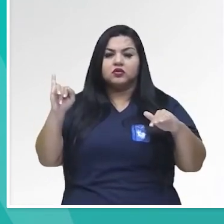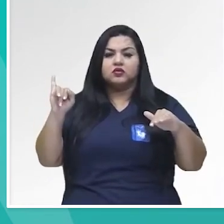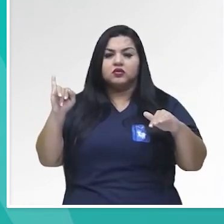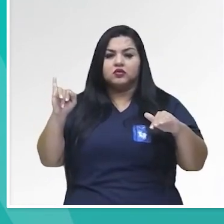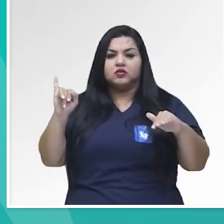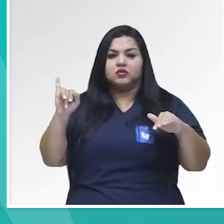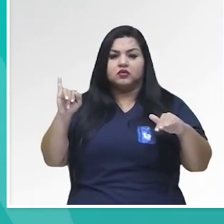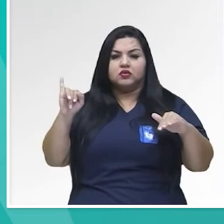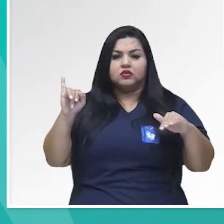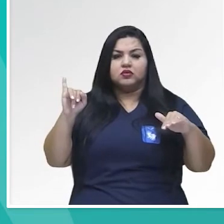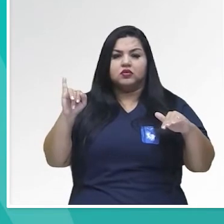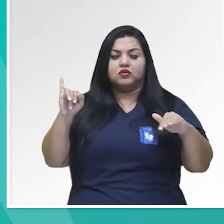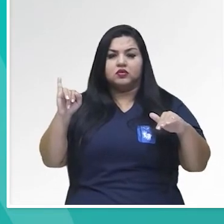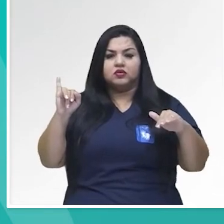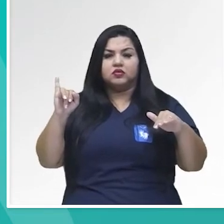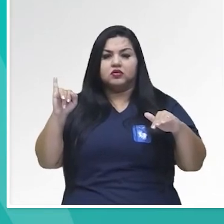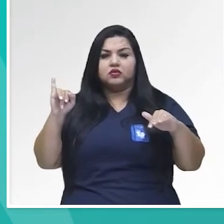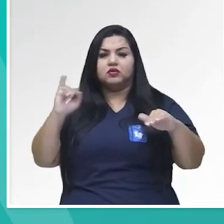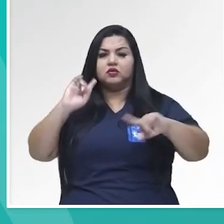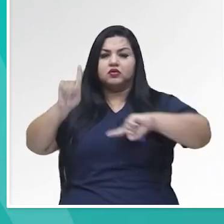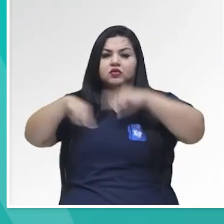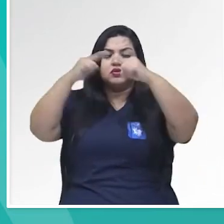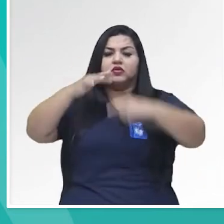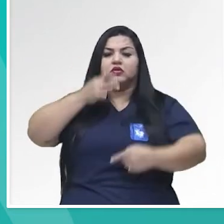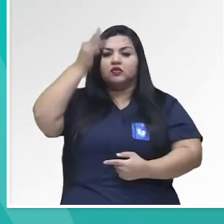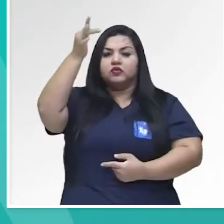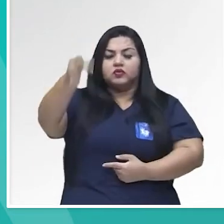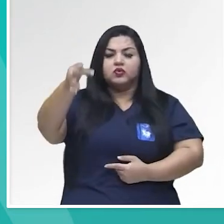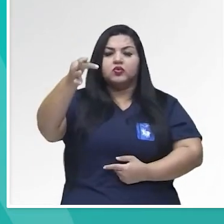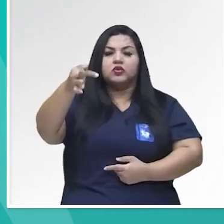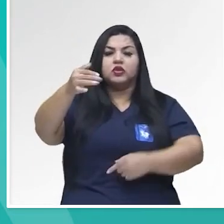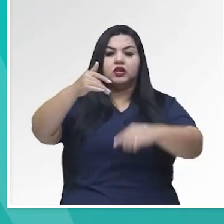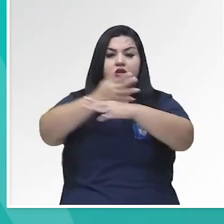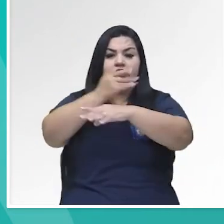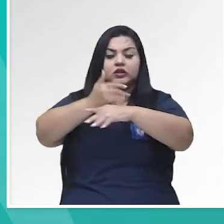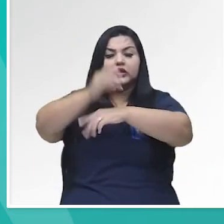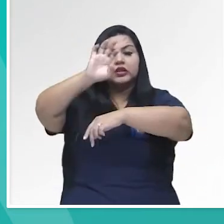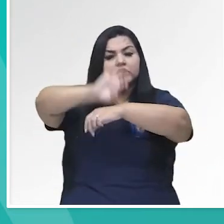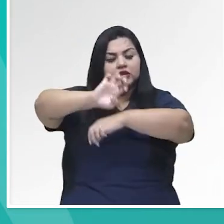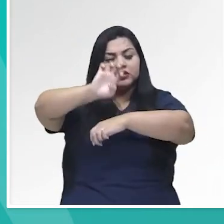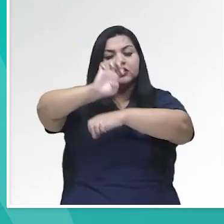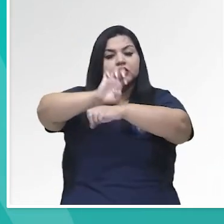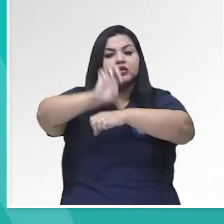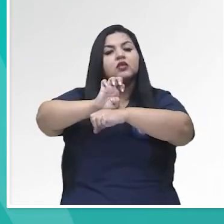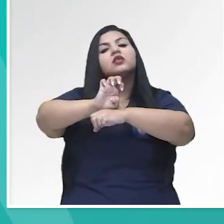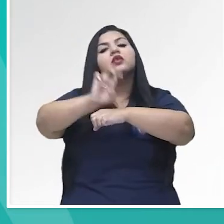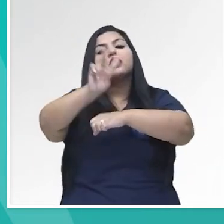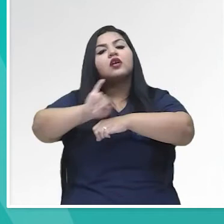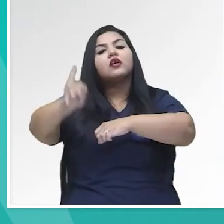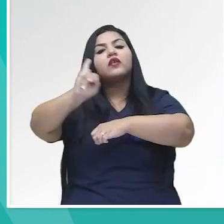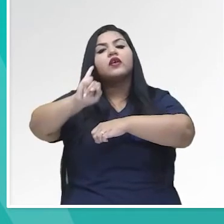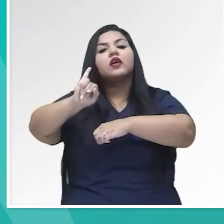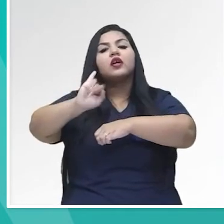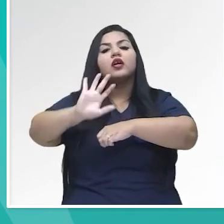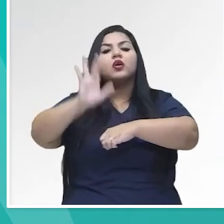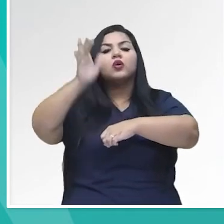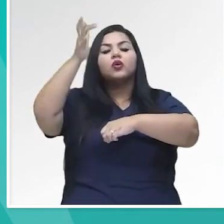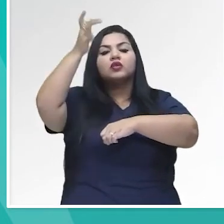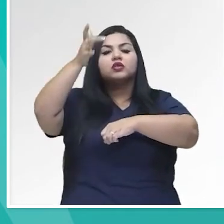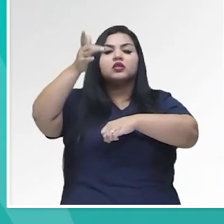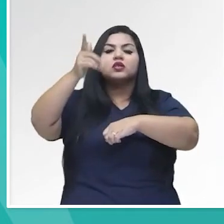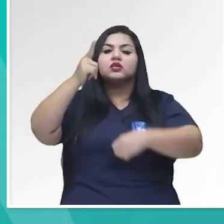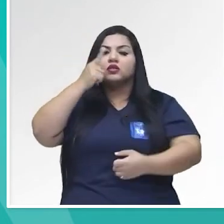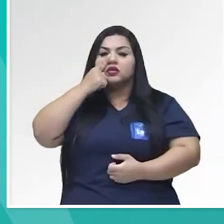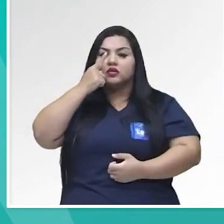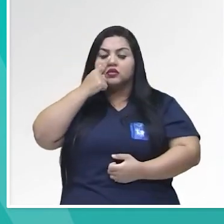o advento das futuras cidades-estados que vão ocorrer na Grécia com as